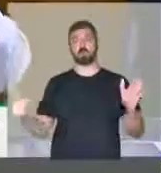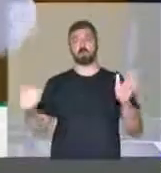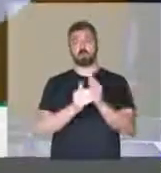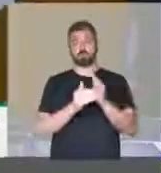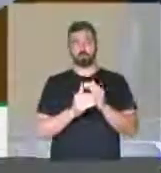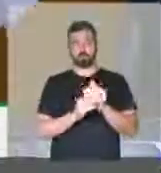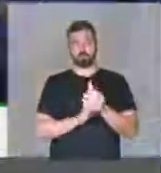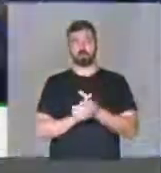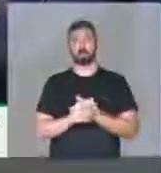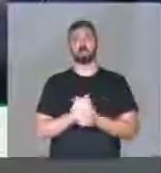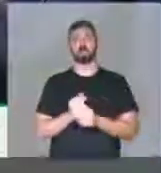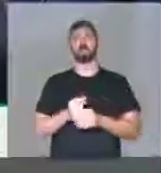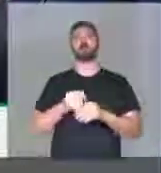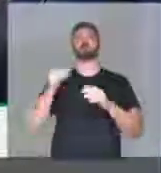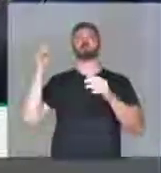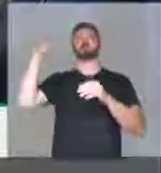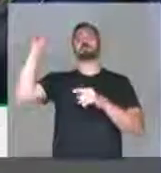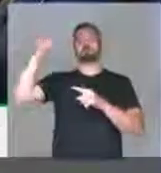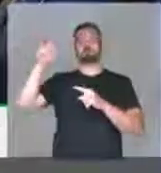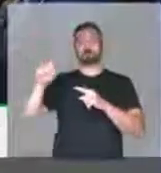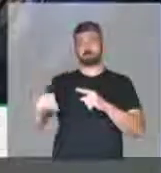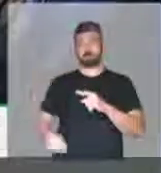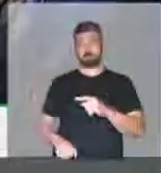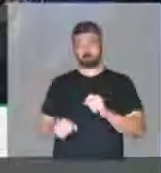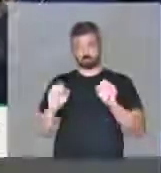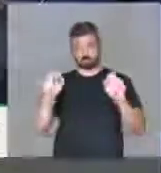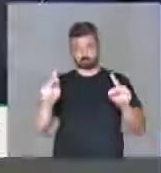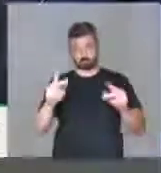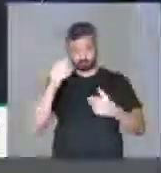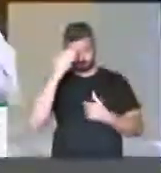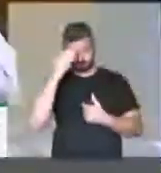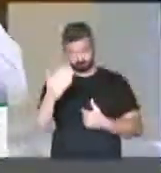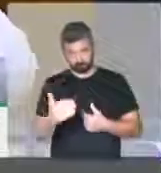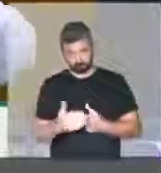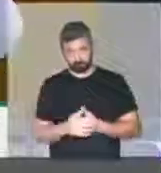final, nós vamos colocar sim para os demais partidos. Obrigada, Vossa Excelência.